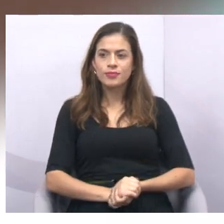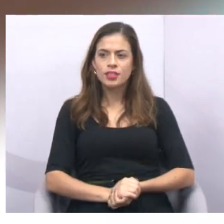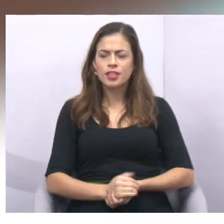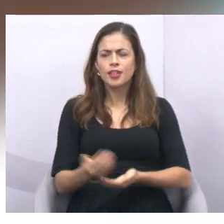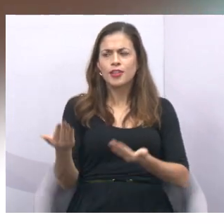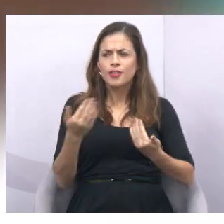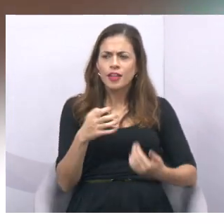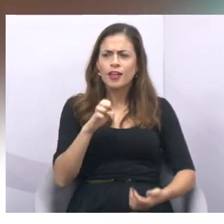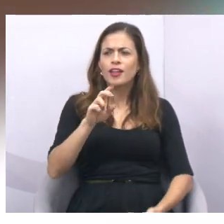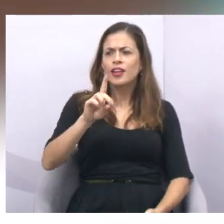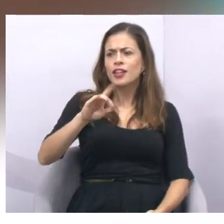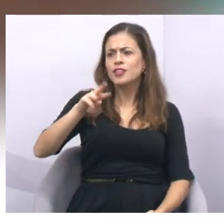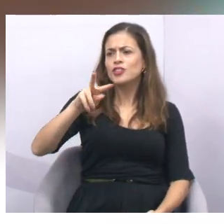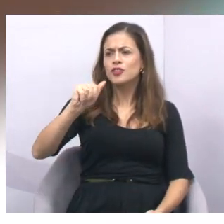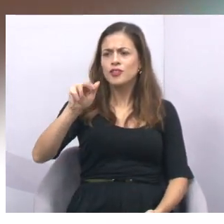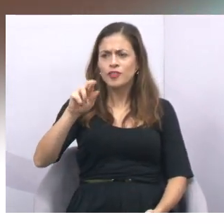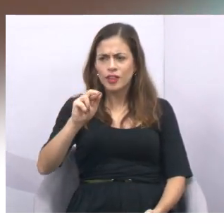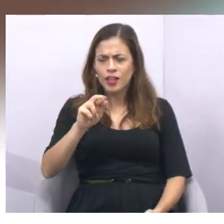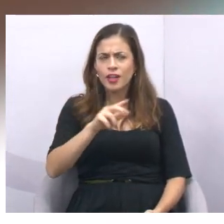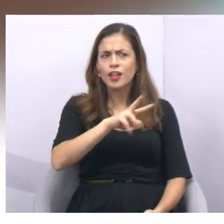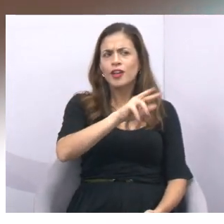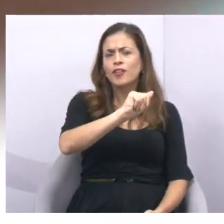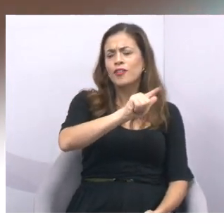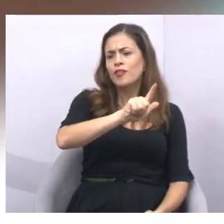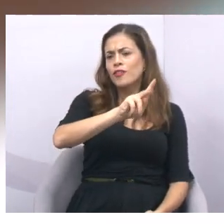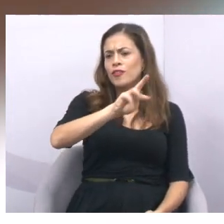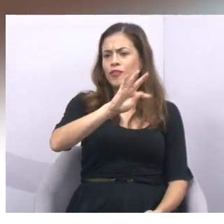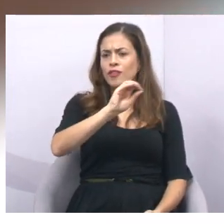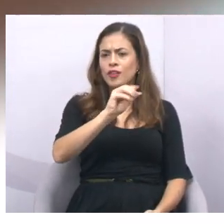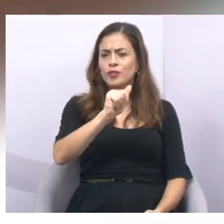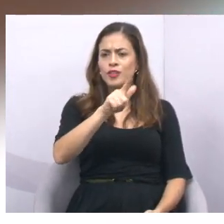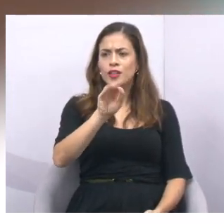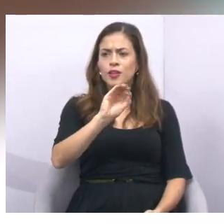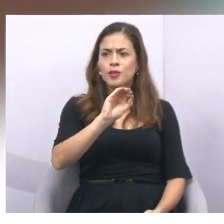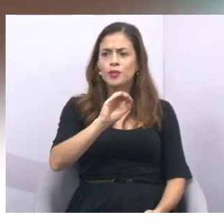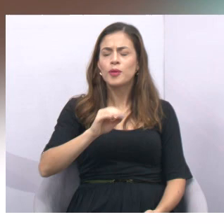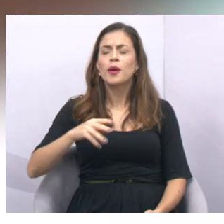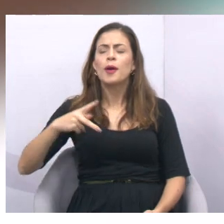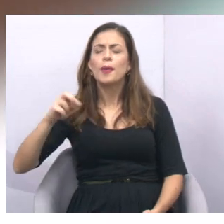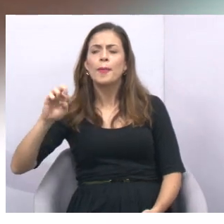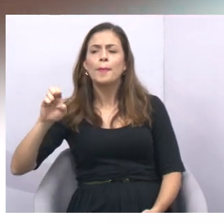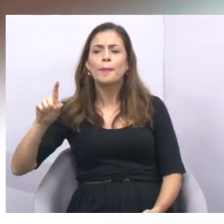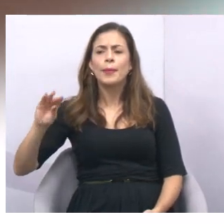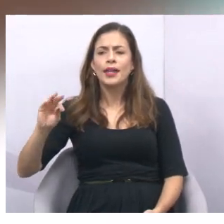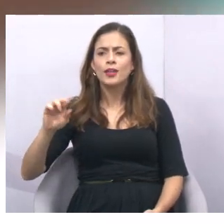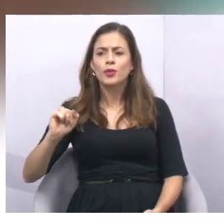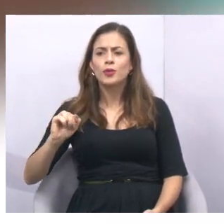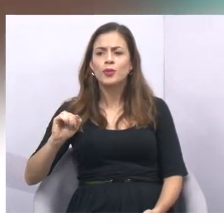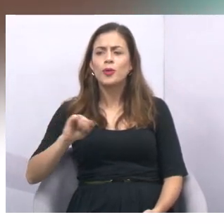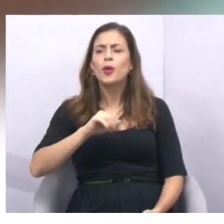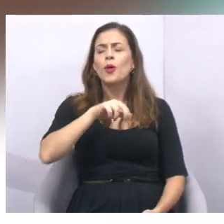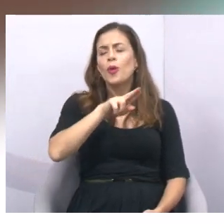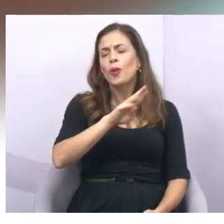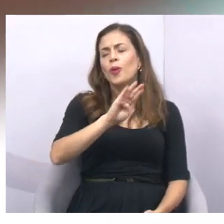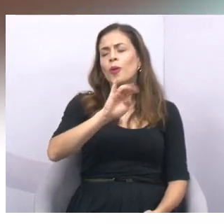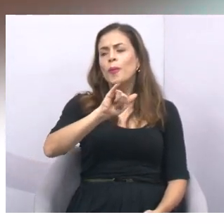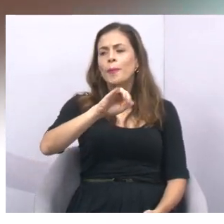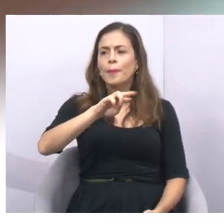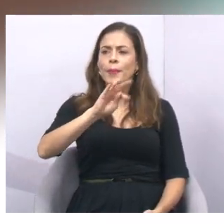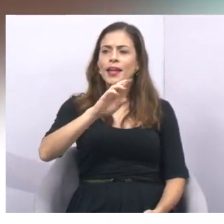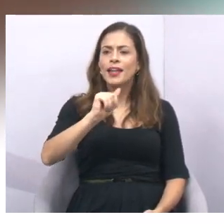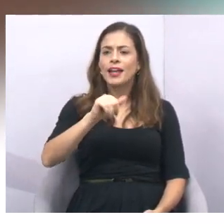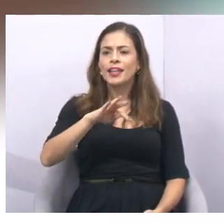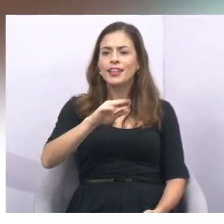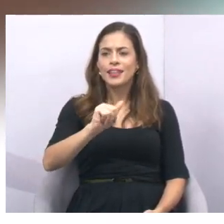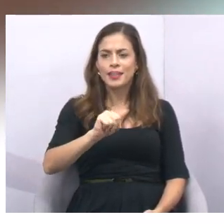Edivar, veio Valtão, veio Josildo, Pedro Ives, Biratã, José Luiz